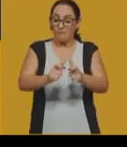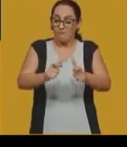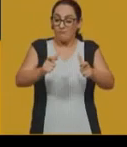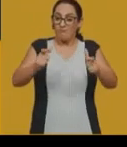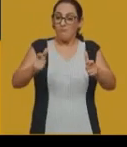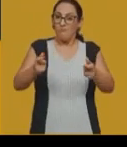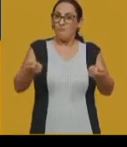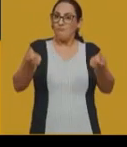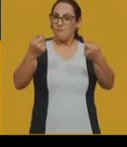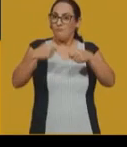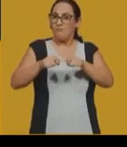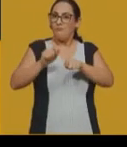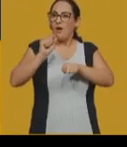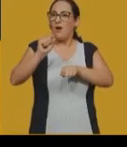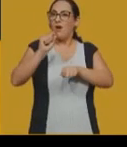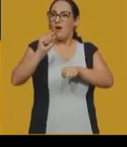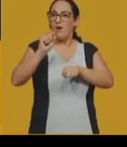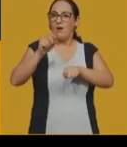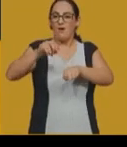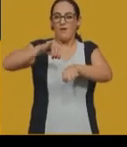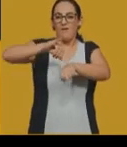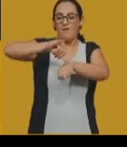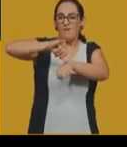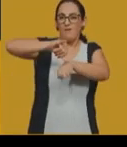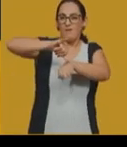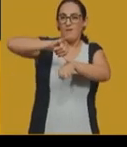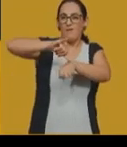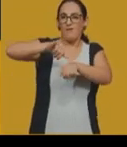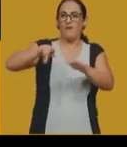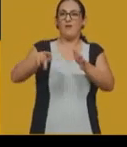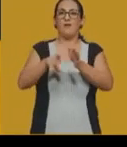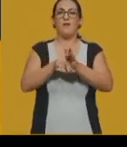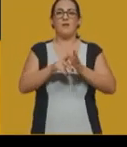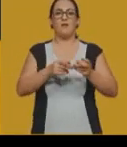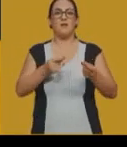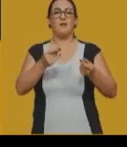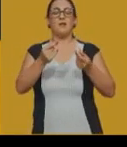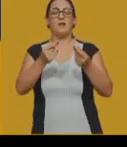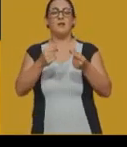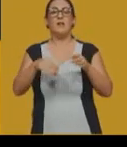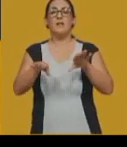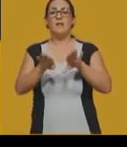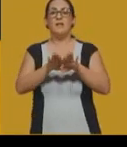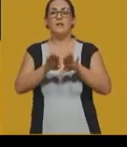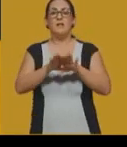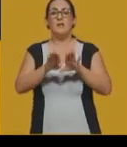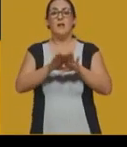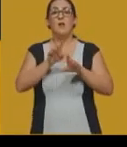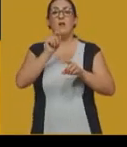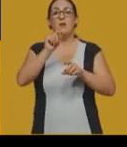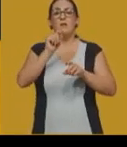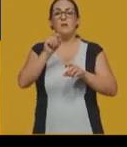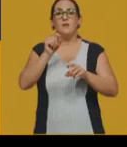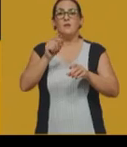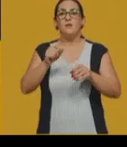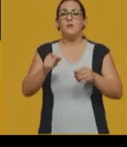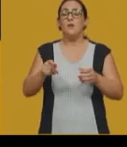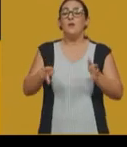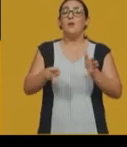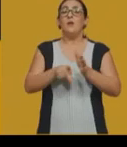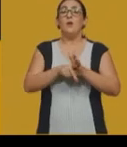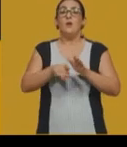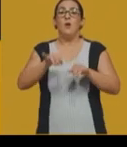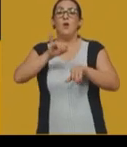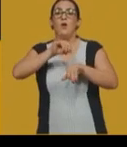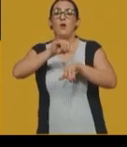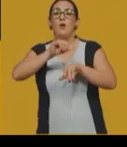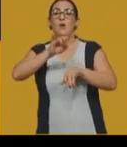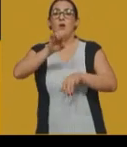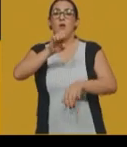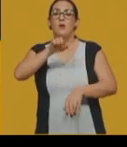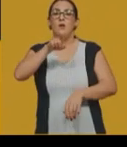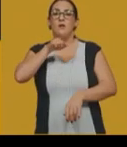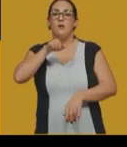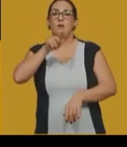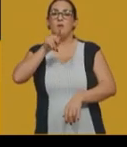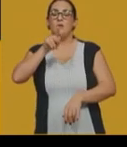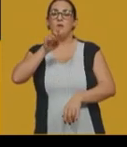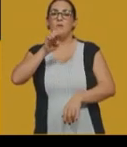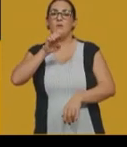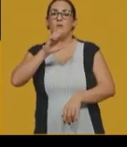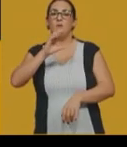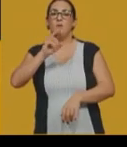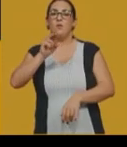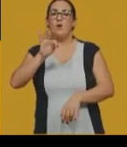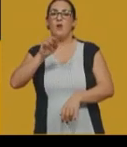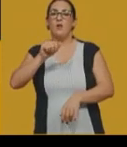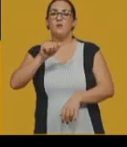aí, do capitalismo financeiro, né, e um investimento maior no capital especulativo, toda essa situação que a gente